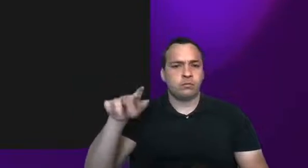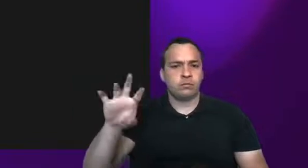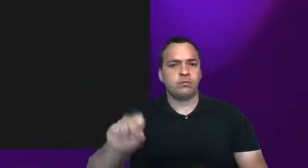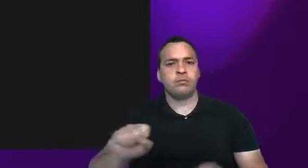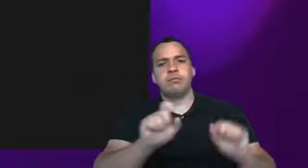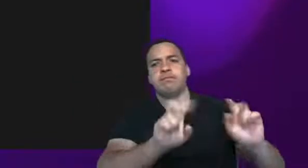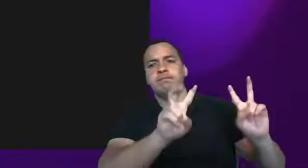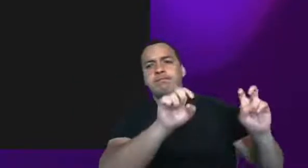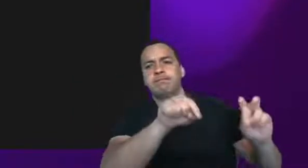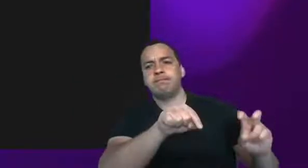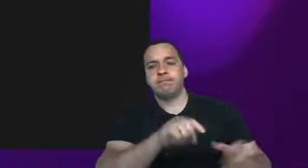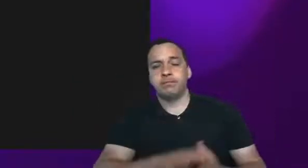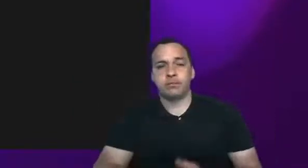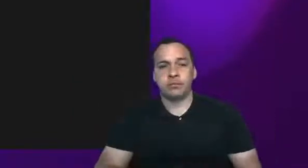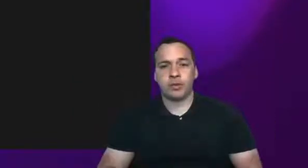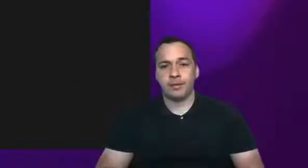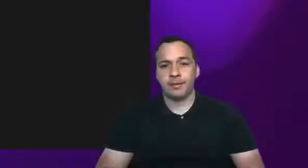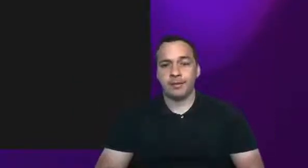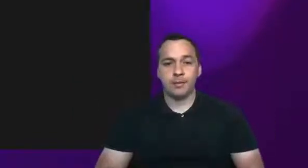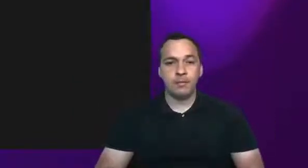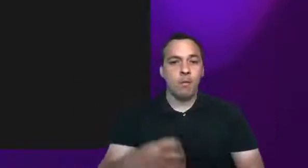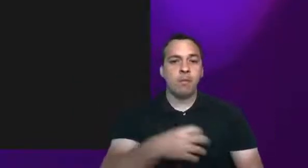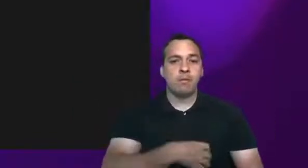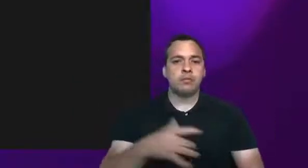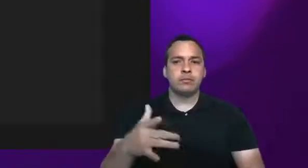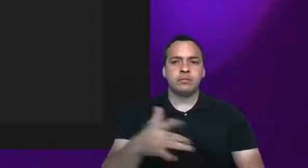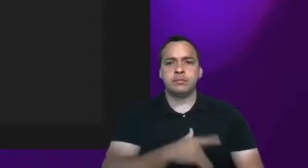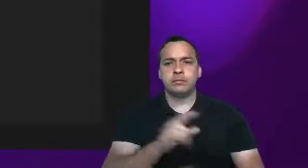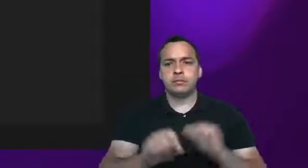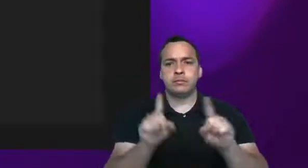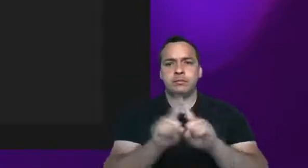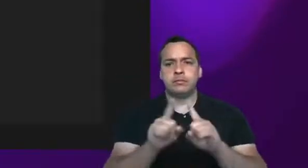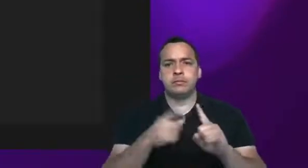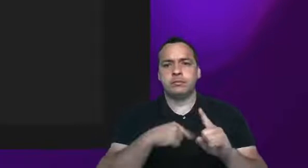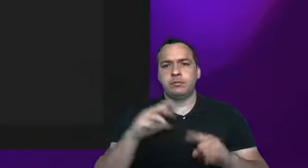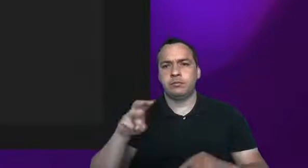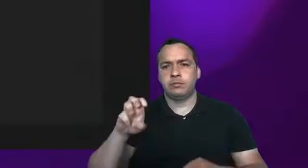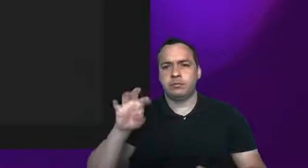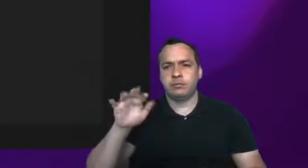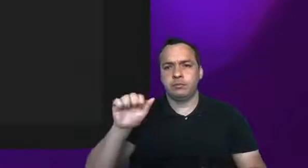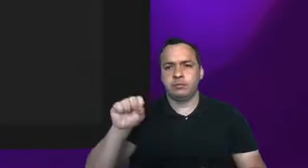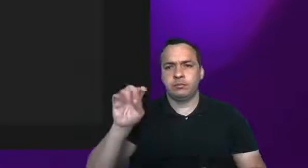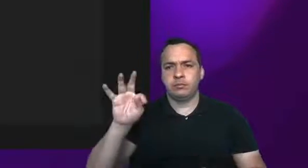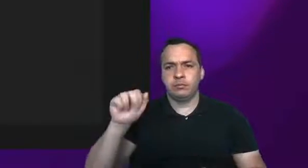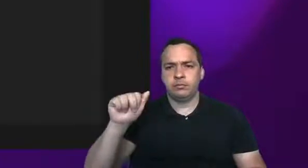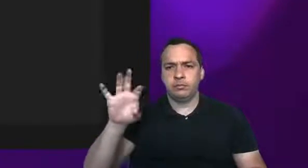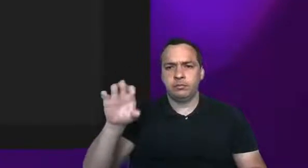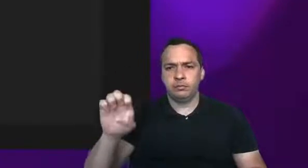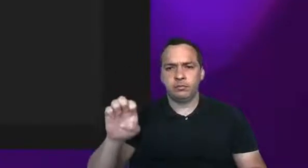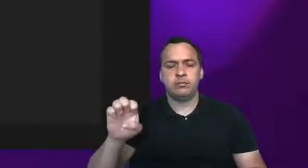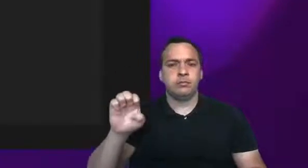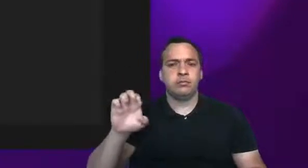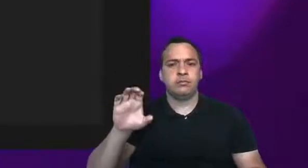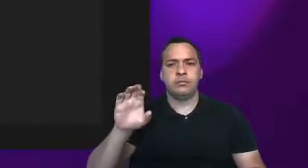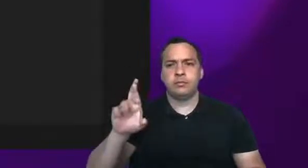tema transplante hepático em metástase coloretal e colangiocarcinoma. Muito obrigado.